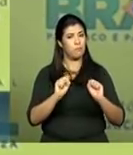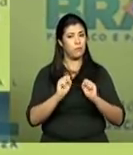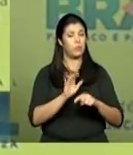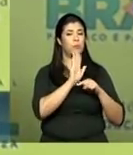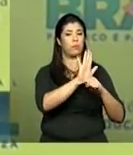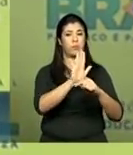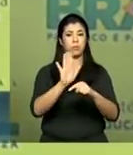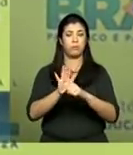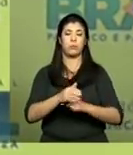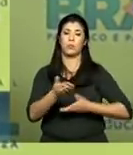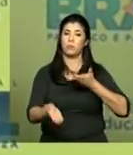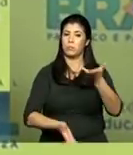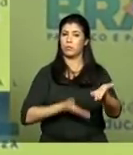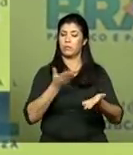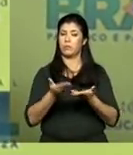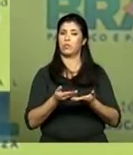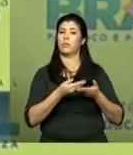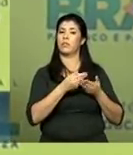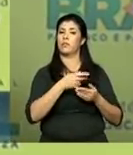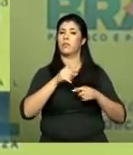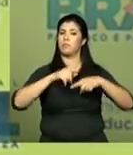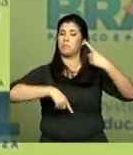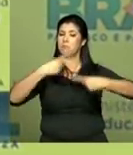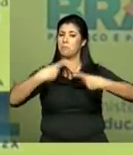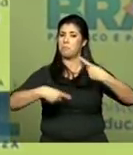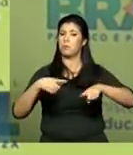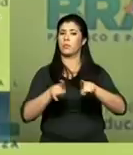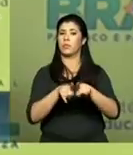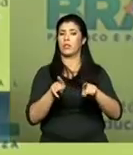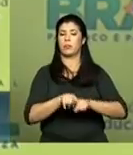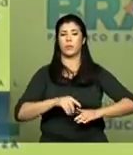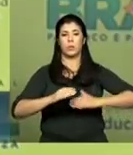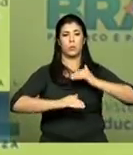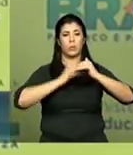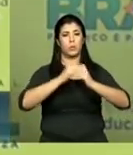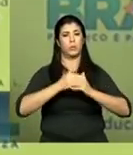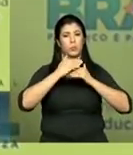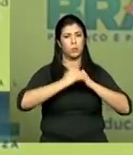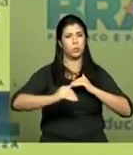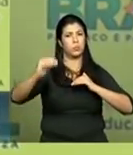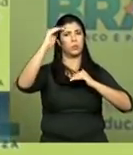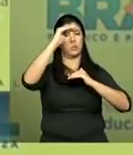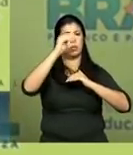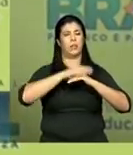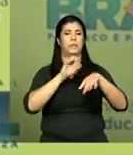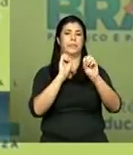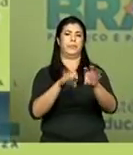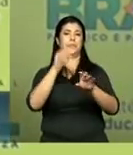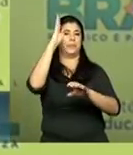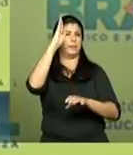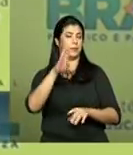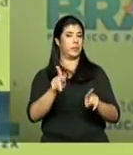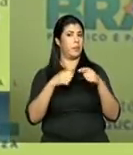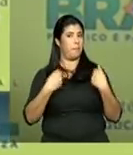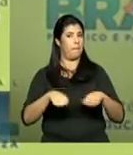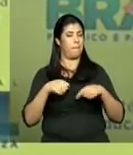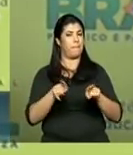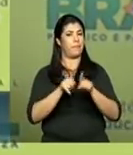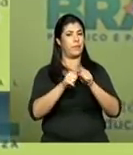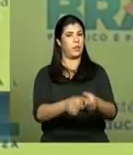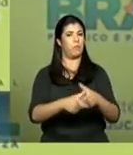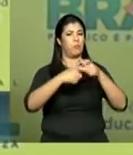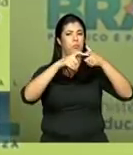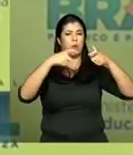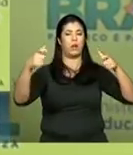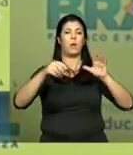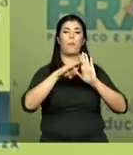para o desenvolvimento das nossas políticas e para o avanço da educação brasileira. Vamos ampliar também o